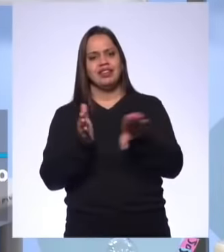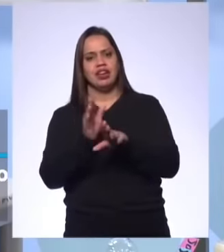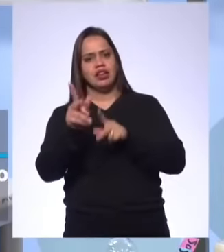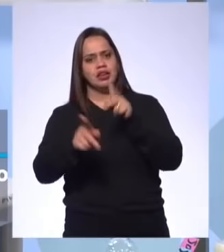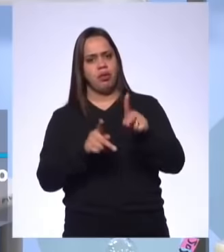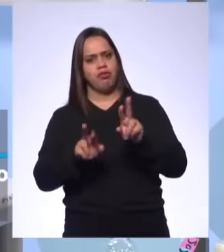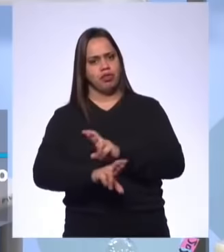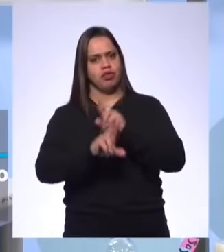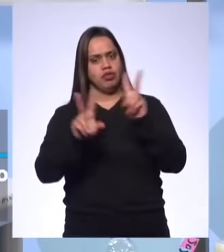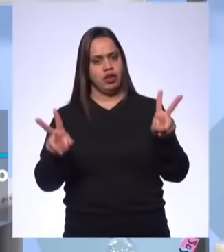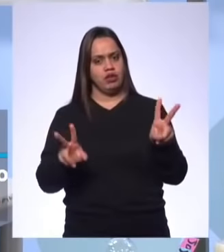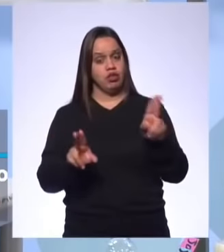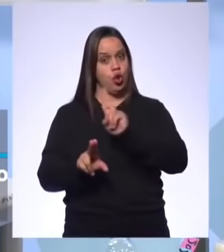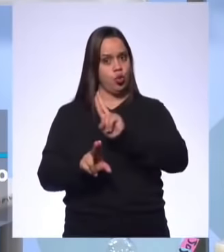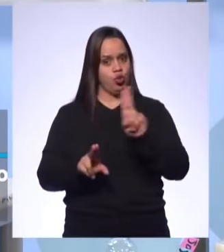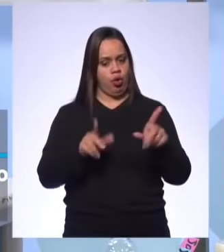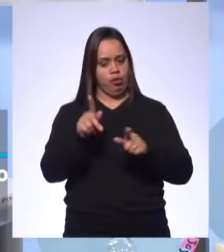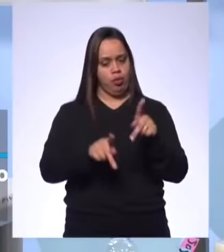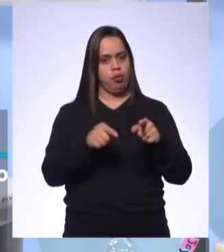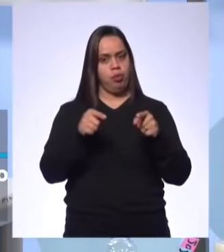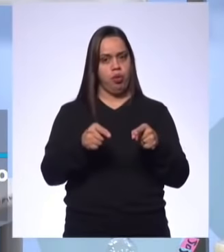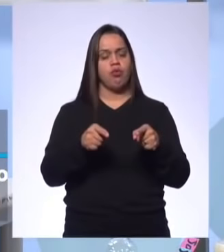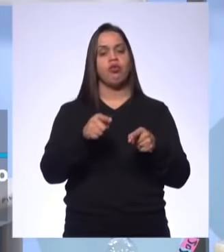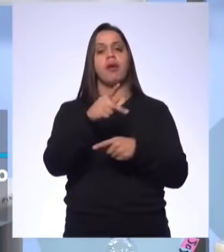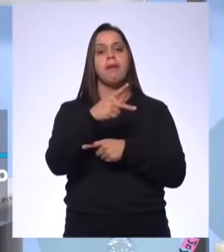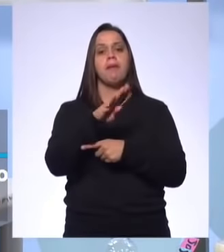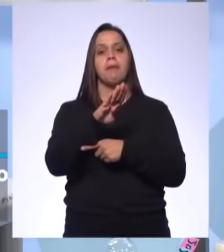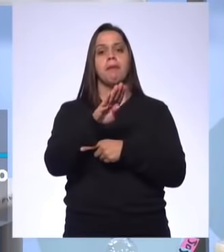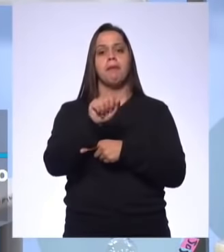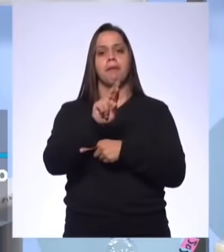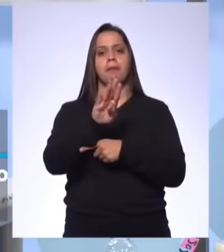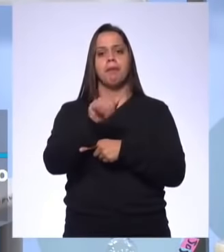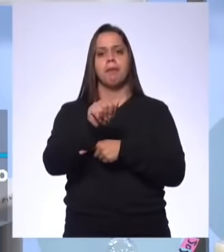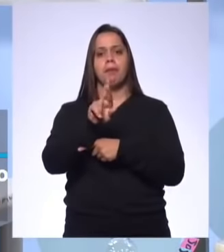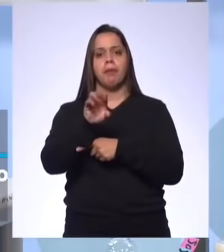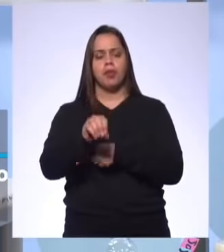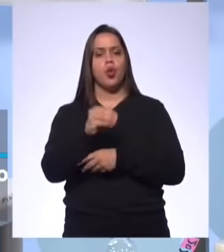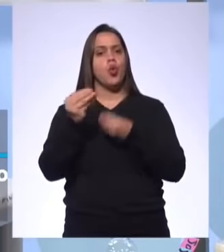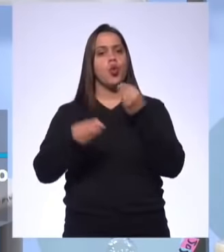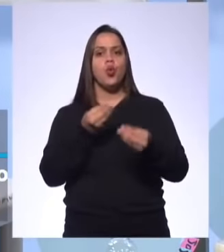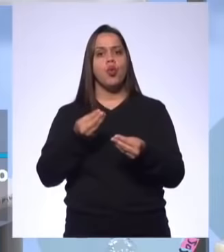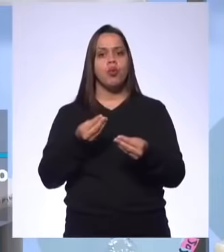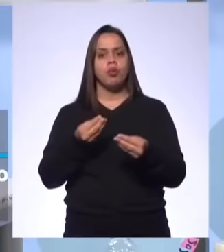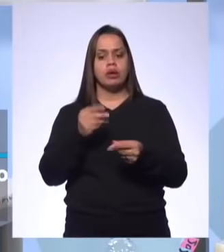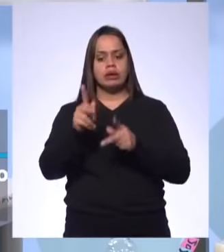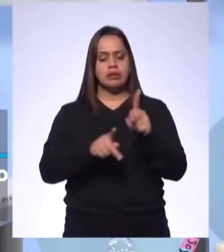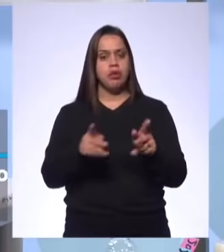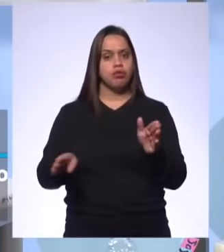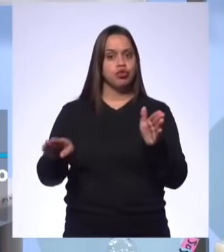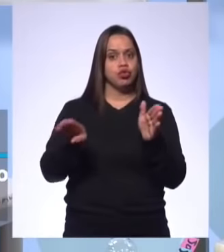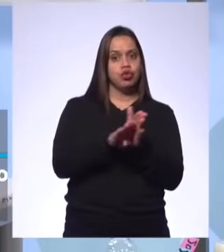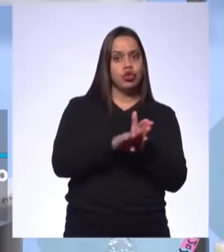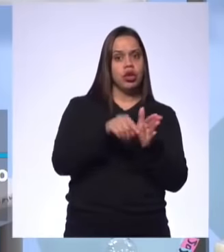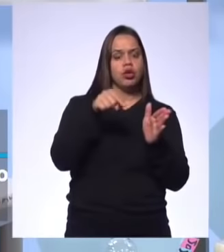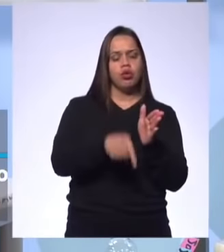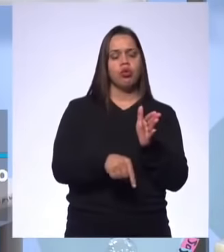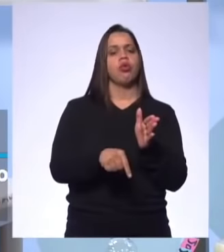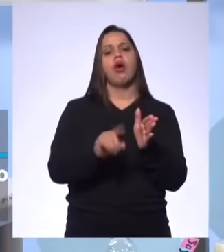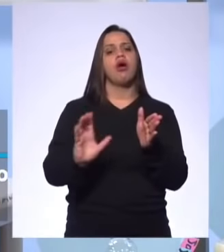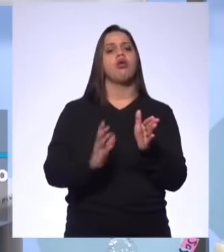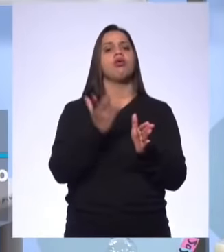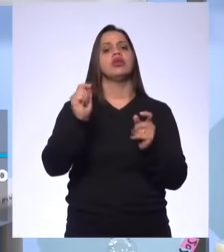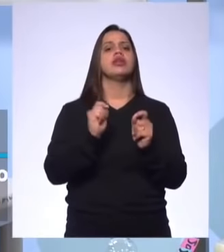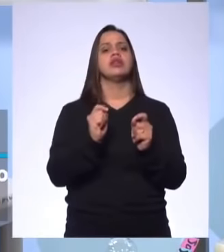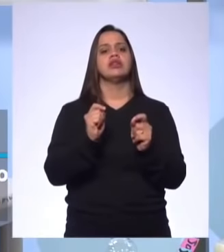diferentes, que foram chamados de bárbaros, como que a chegada desses povos causou a desarticulação do